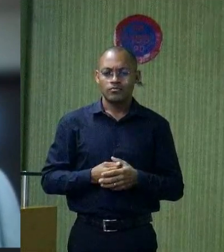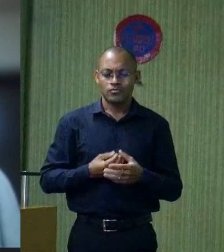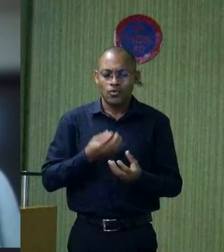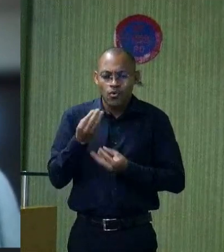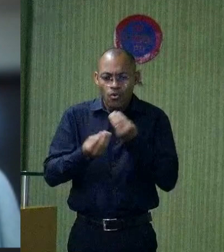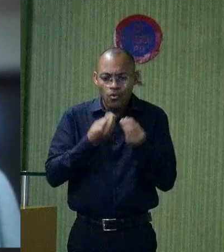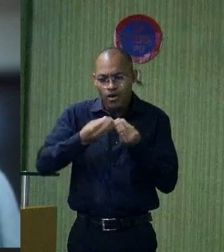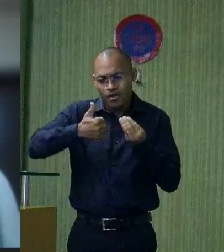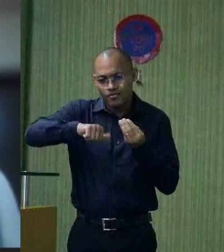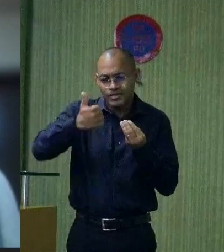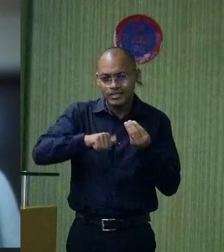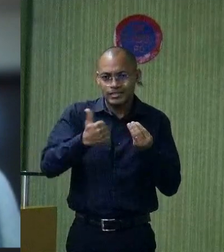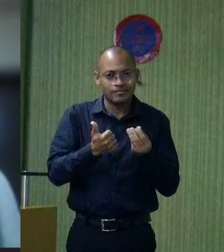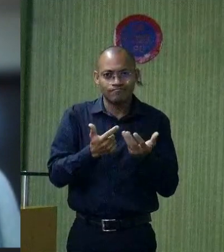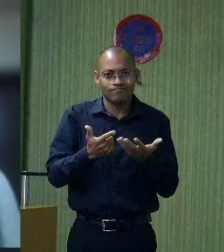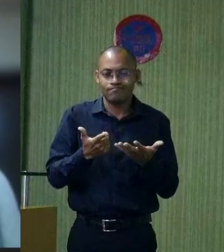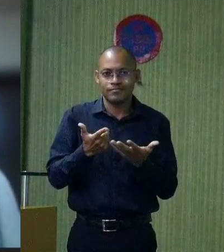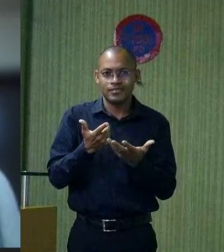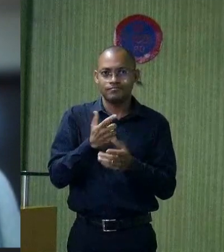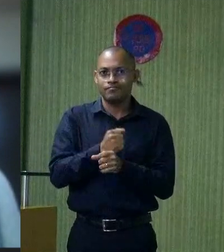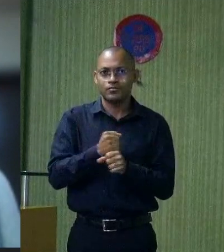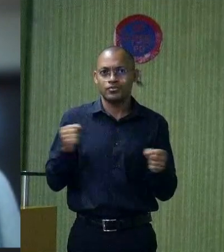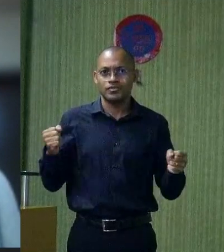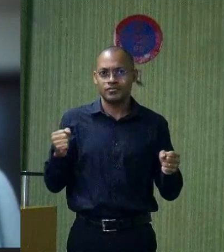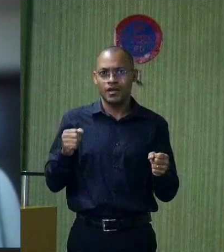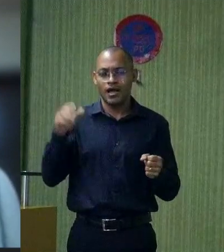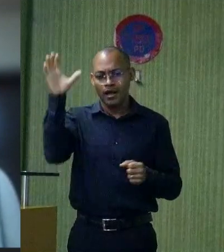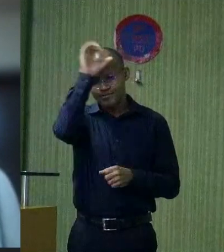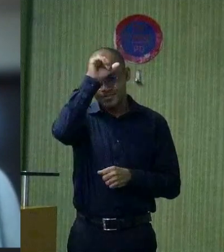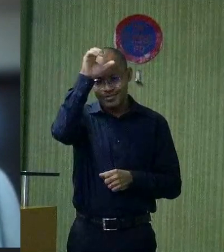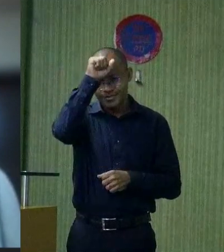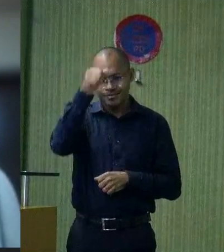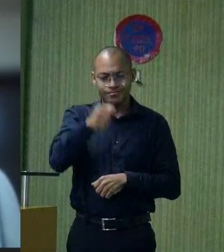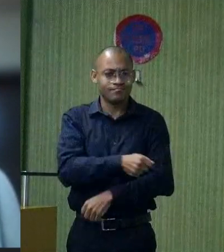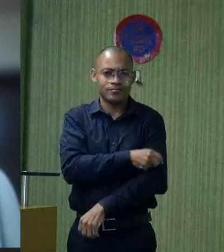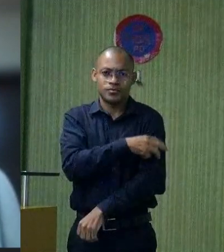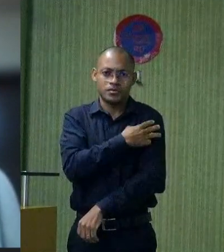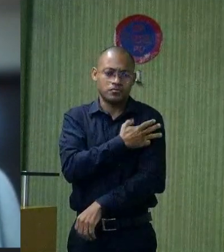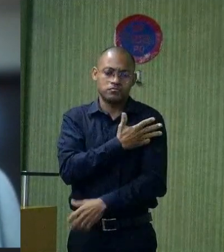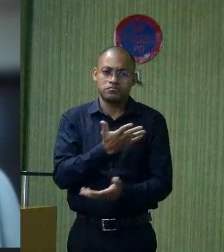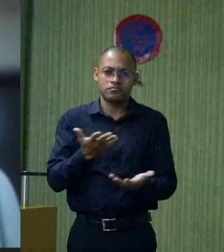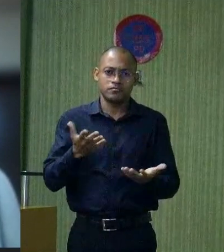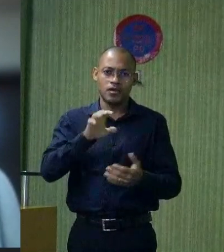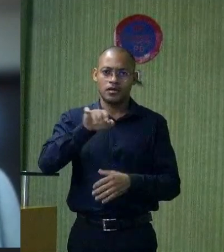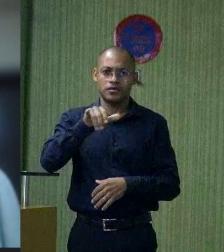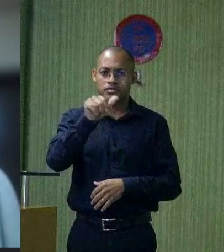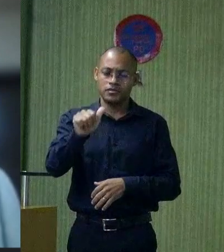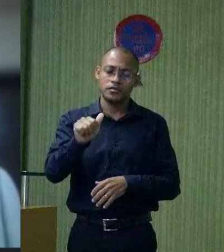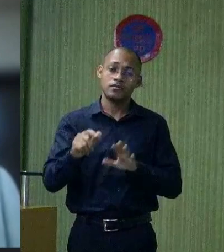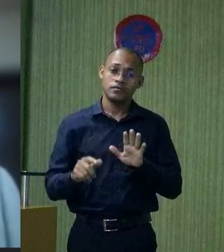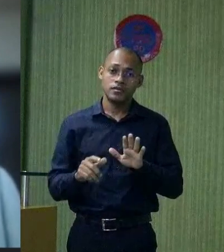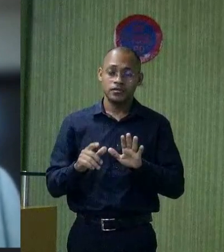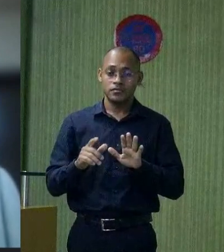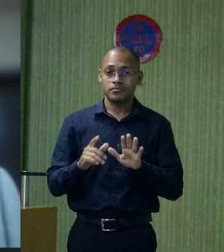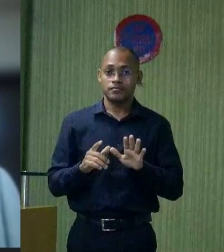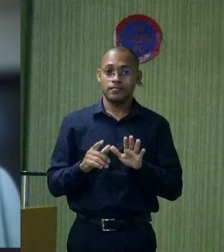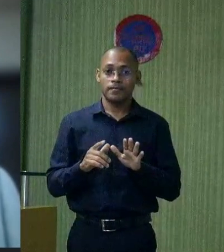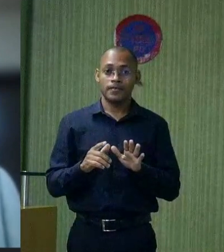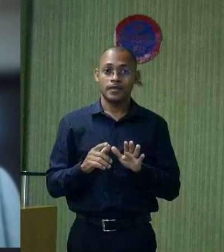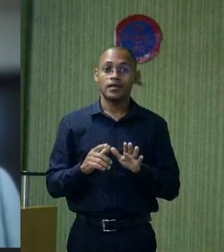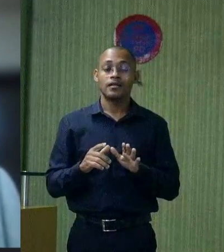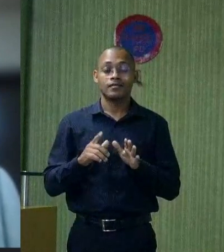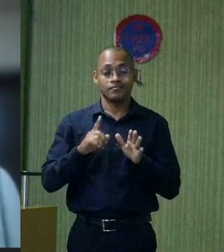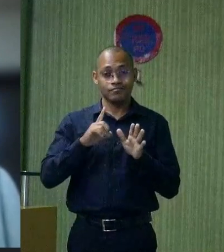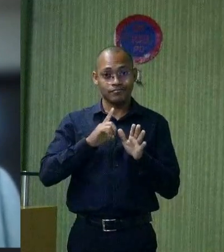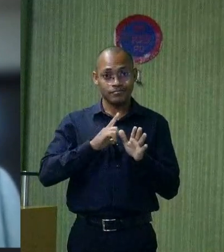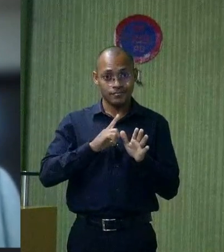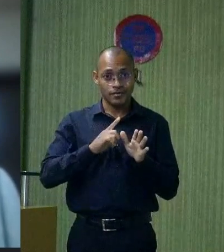avaliação da educação básica para ferir a aprendizagem dos alunos da Educação de jov existe o o exame